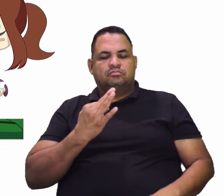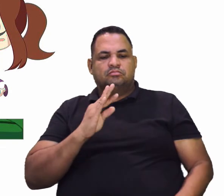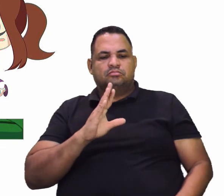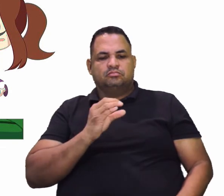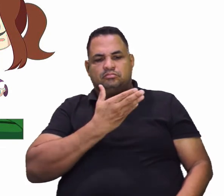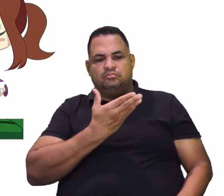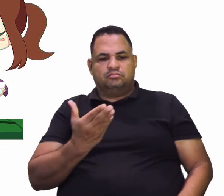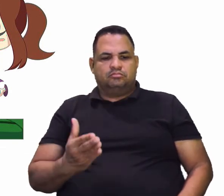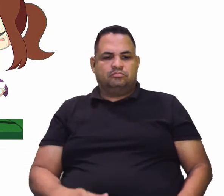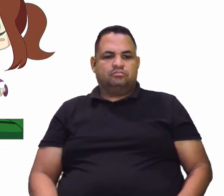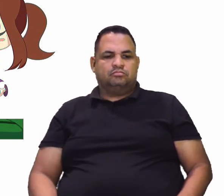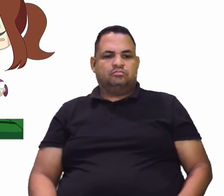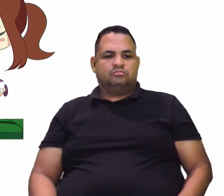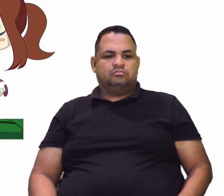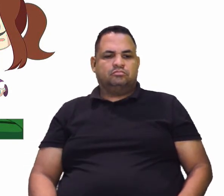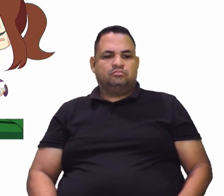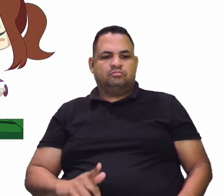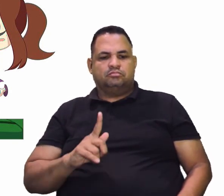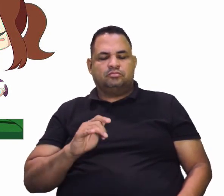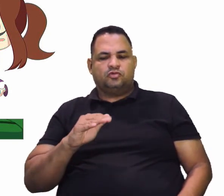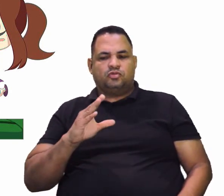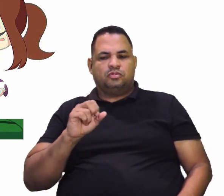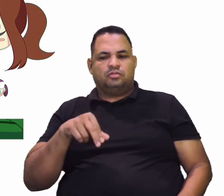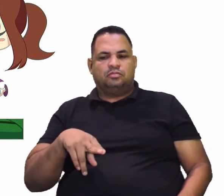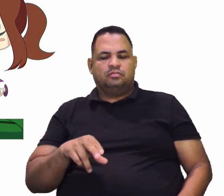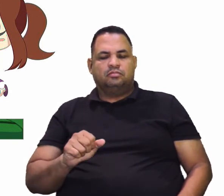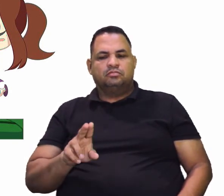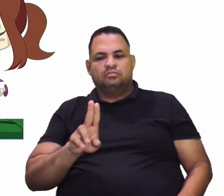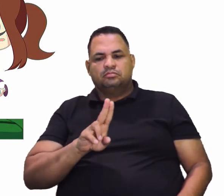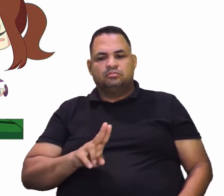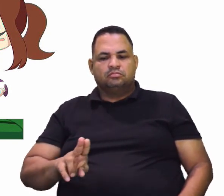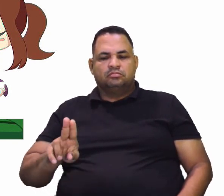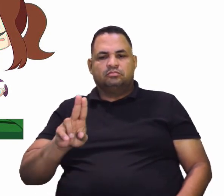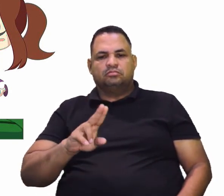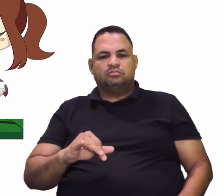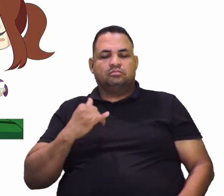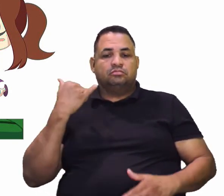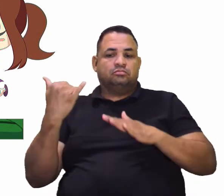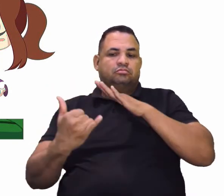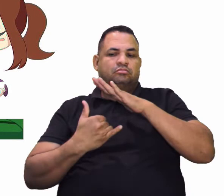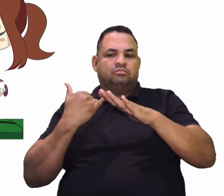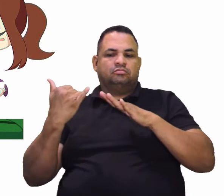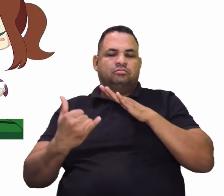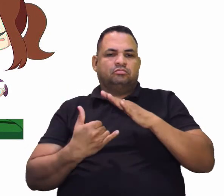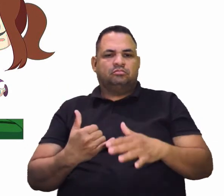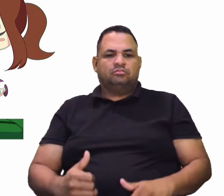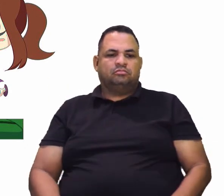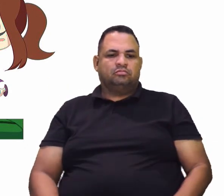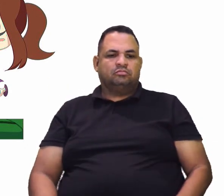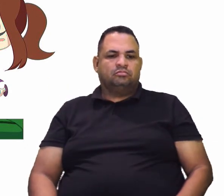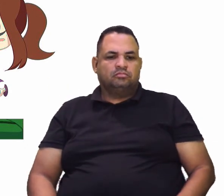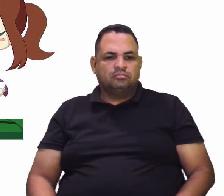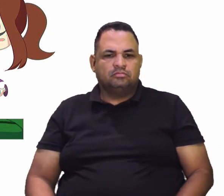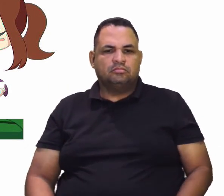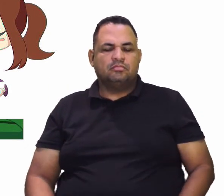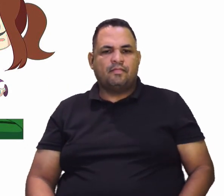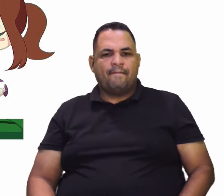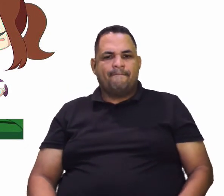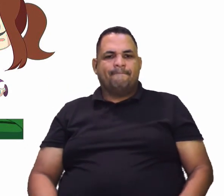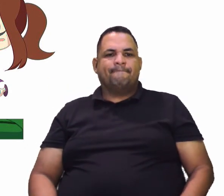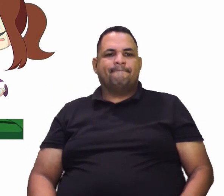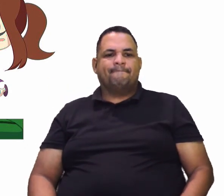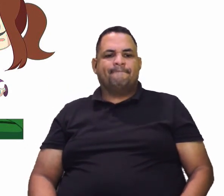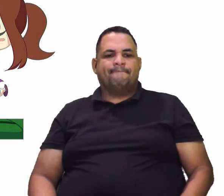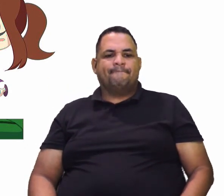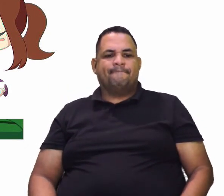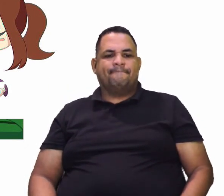vai ficar gonna. E é muito utilizado aí informalmente. You're gonna lose, you're gonna. Então esse